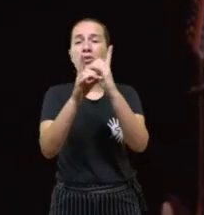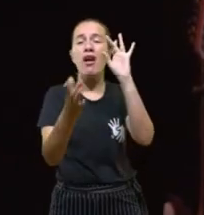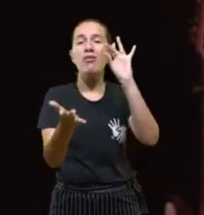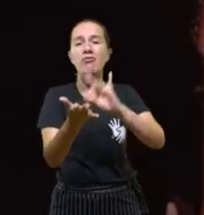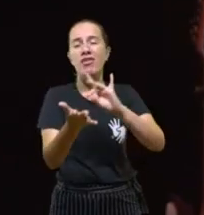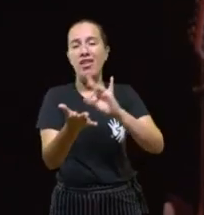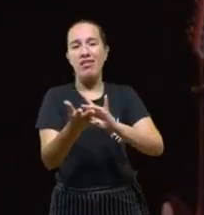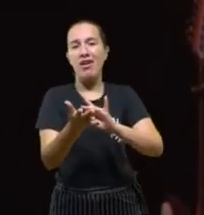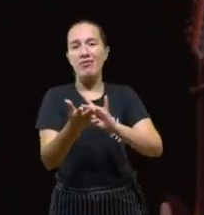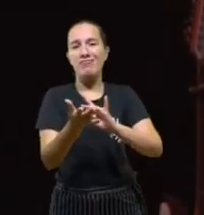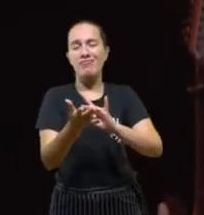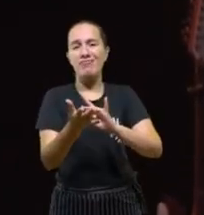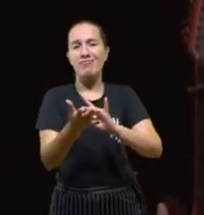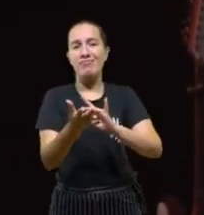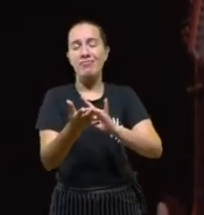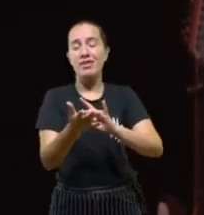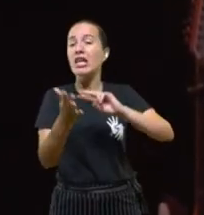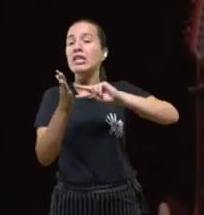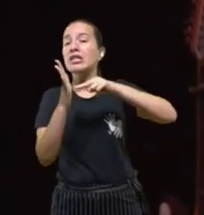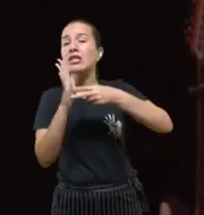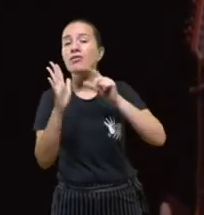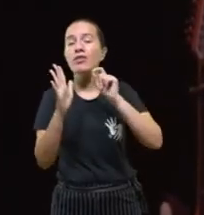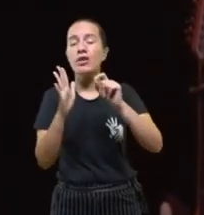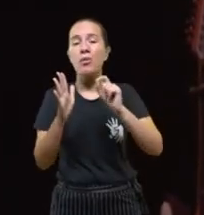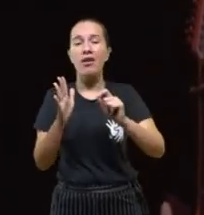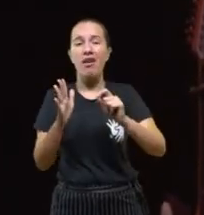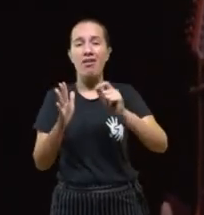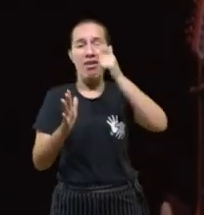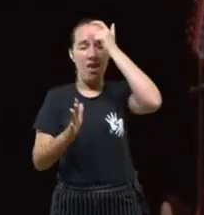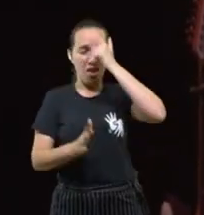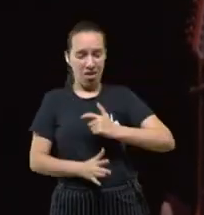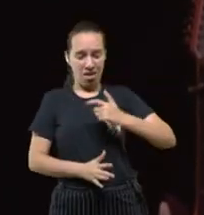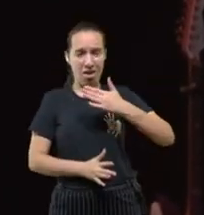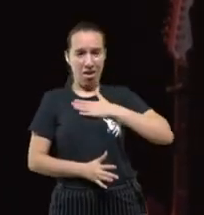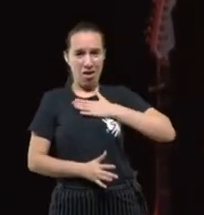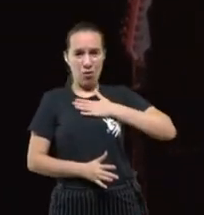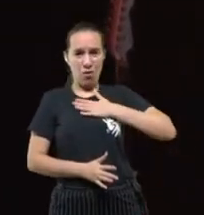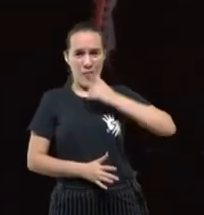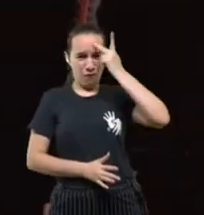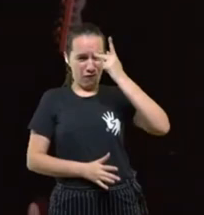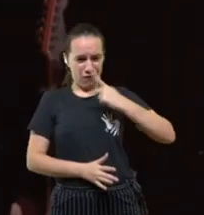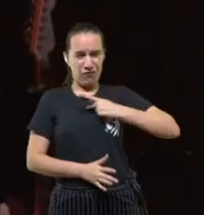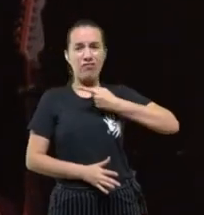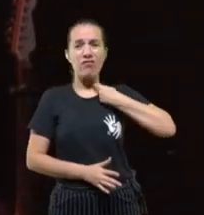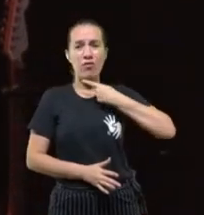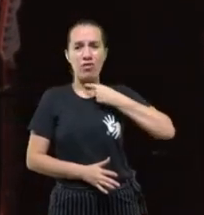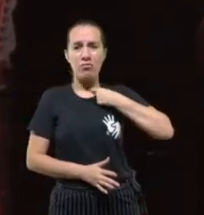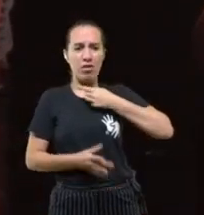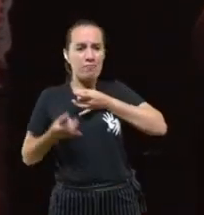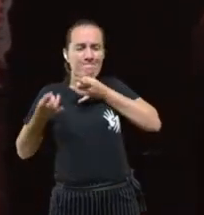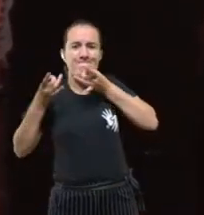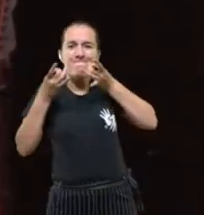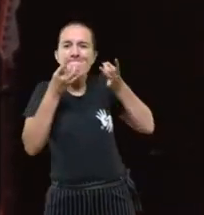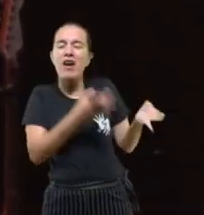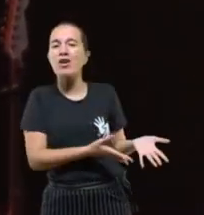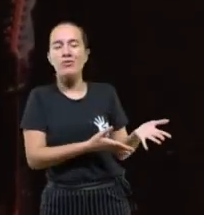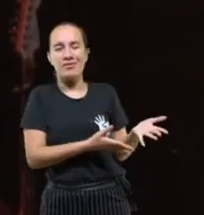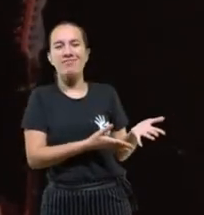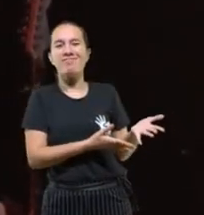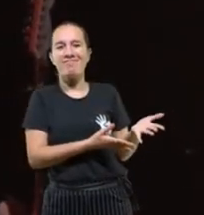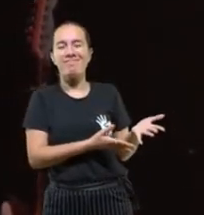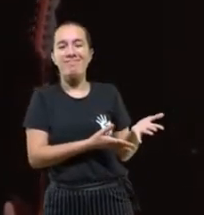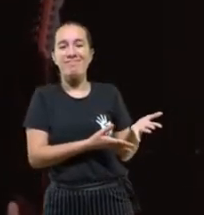negue-se a si mesmo e pega a sua cruz e segue-me. Então, às